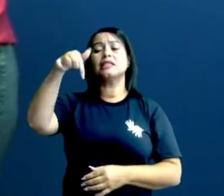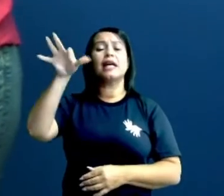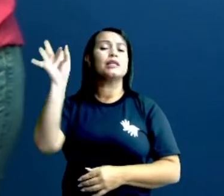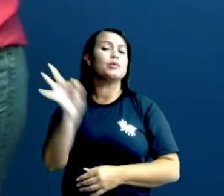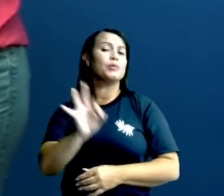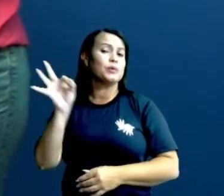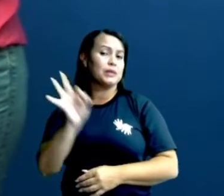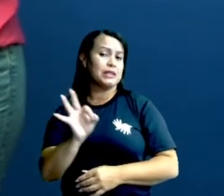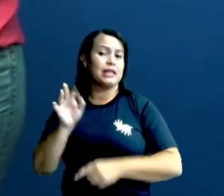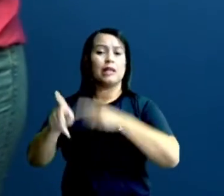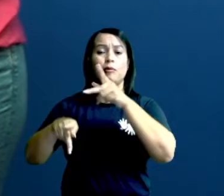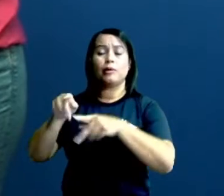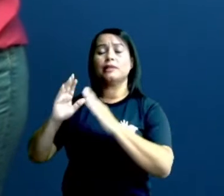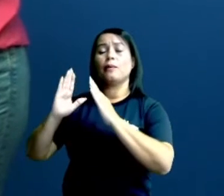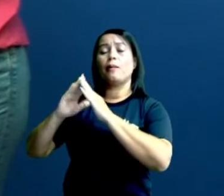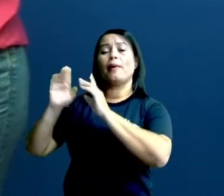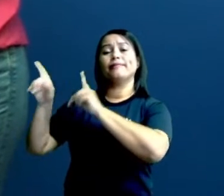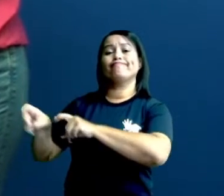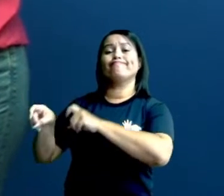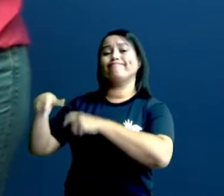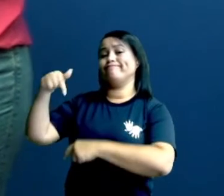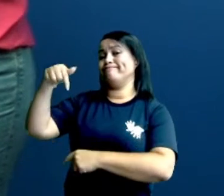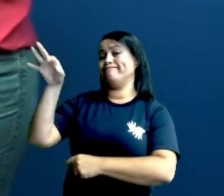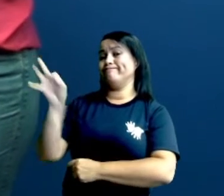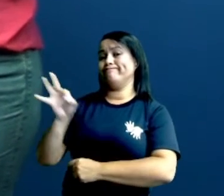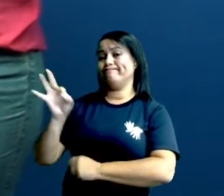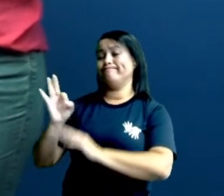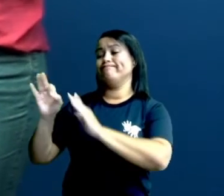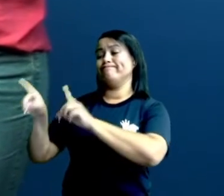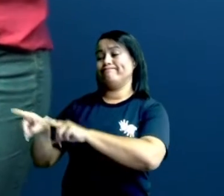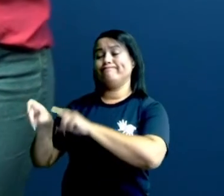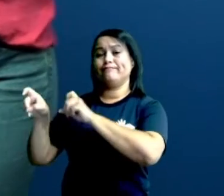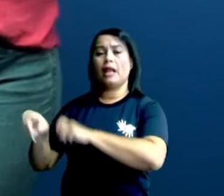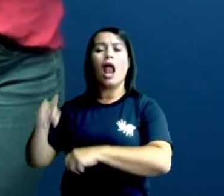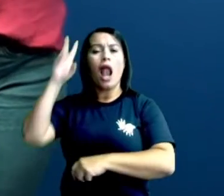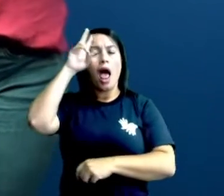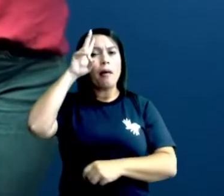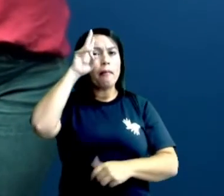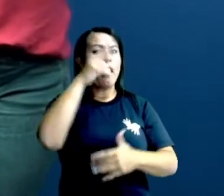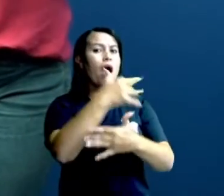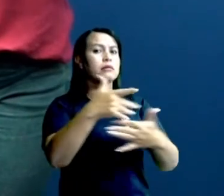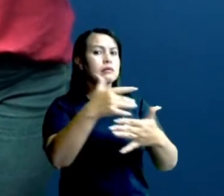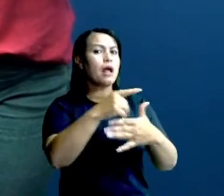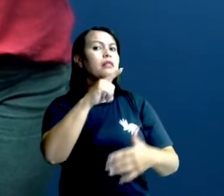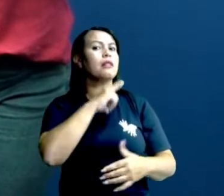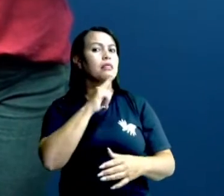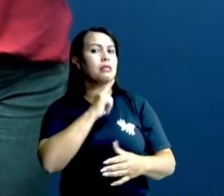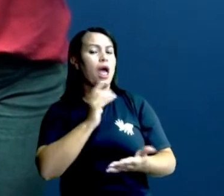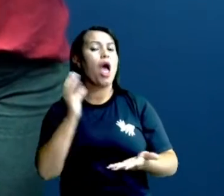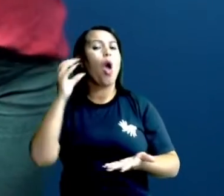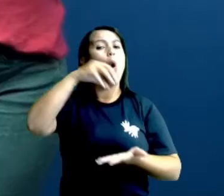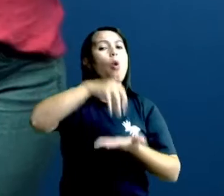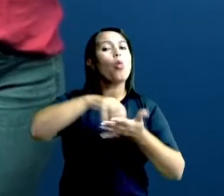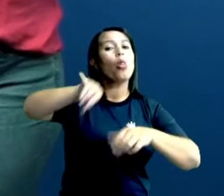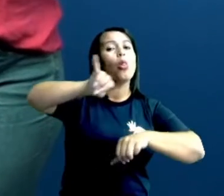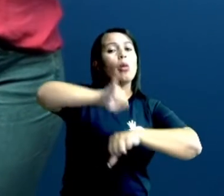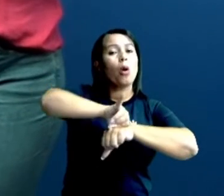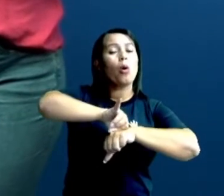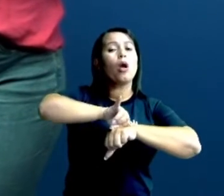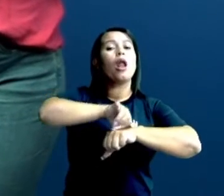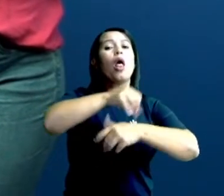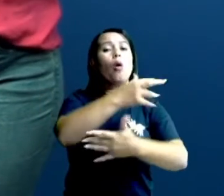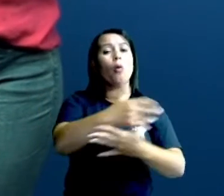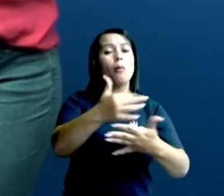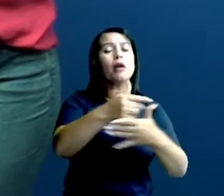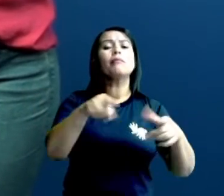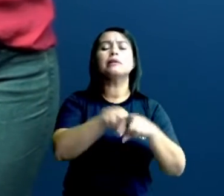daquela população mora no campo, certo? Lembrar que toda cidade tem o seu núcleo urbano, mas também tem